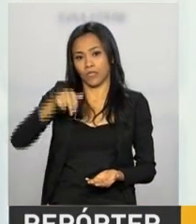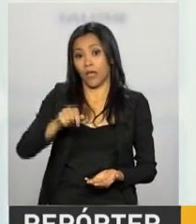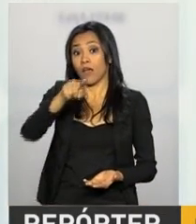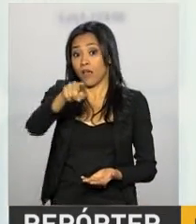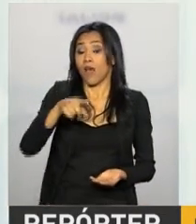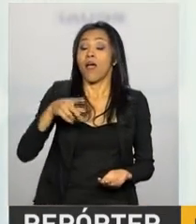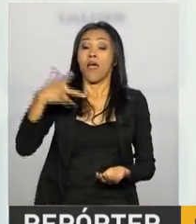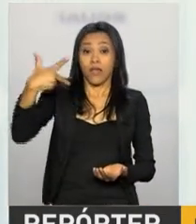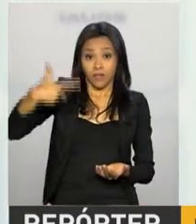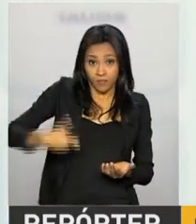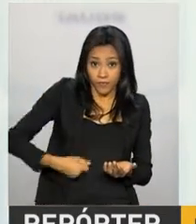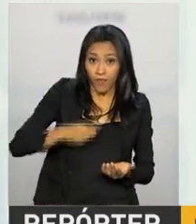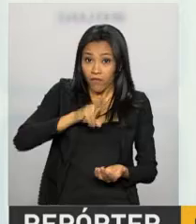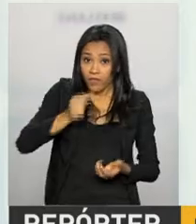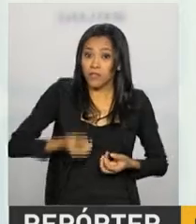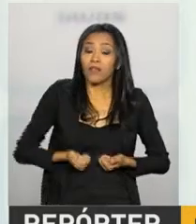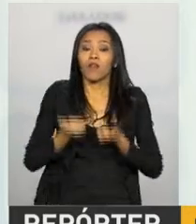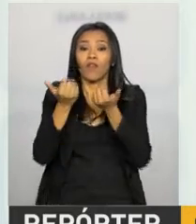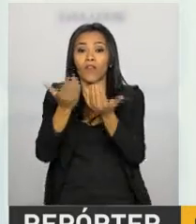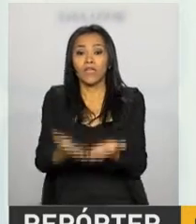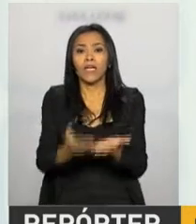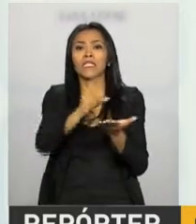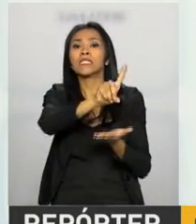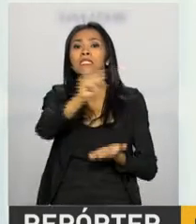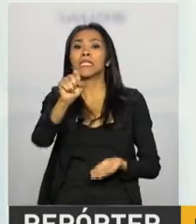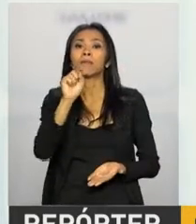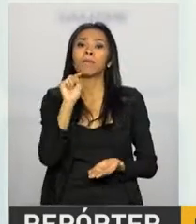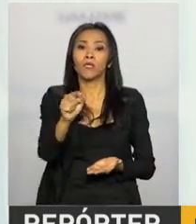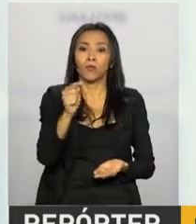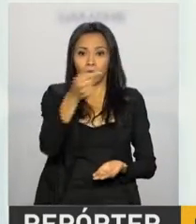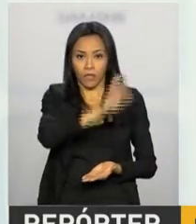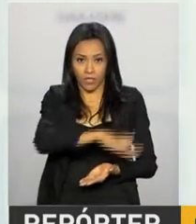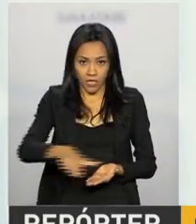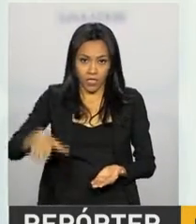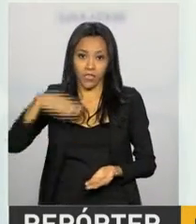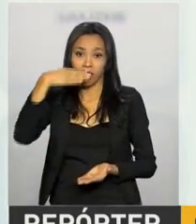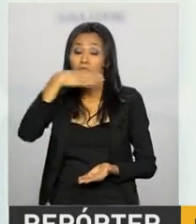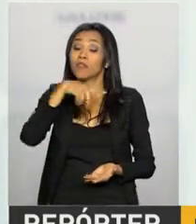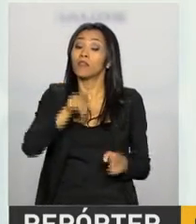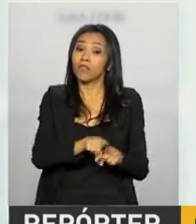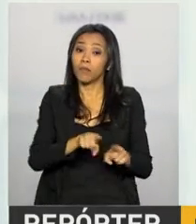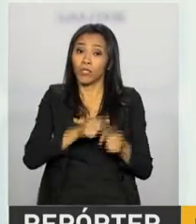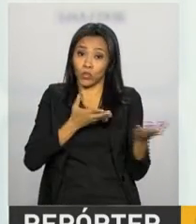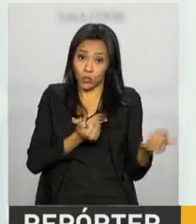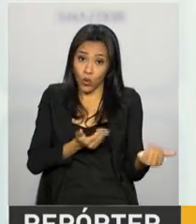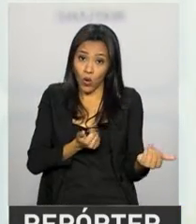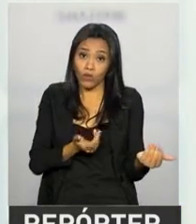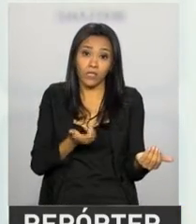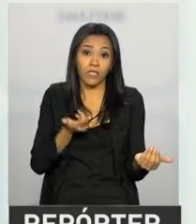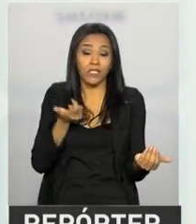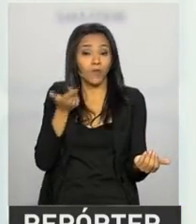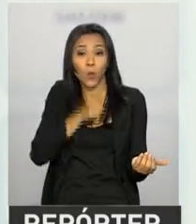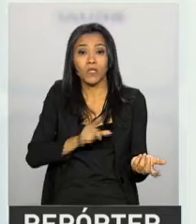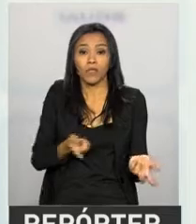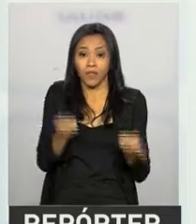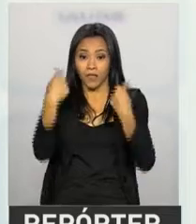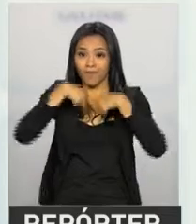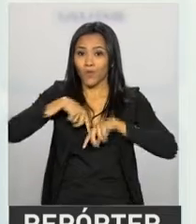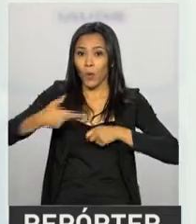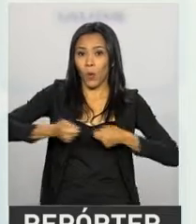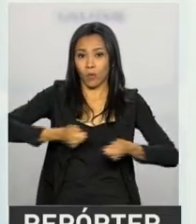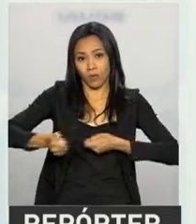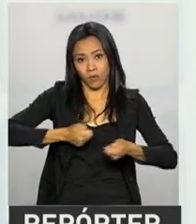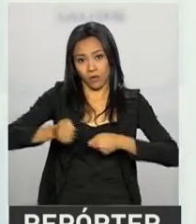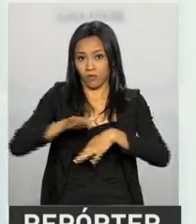prioritariamente para cerca de 100 mil crianças e jovens que têm maior dificuldade de controle da doença com os tratamentos